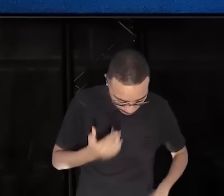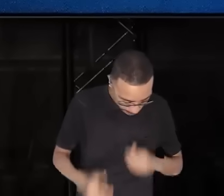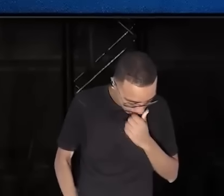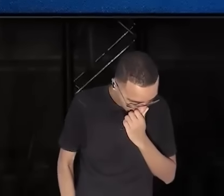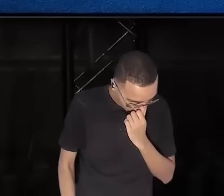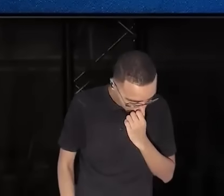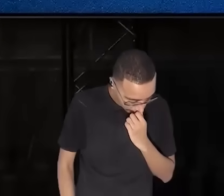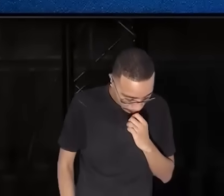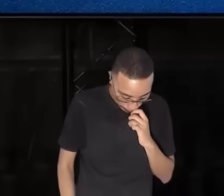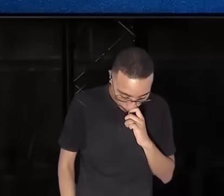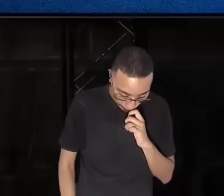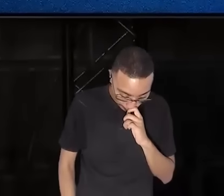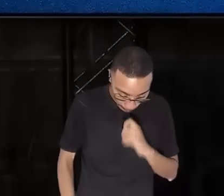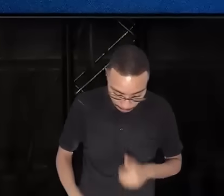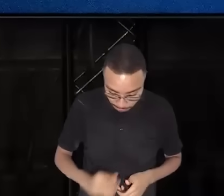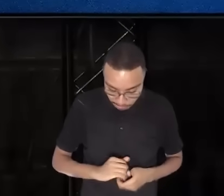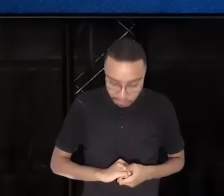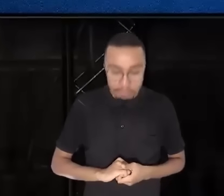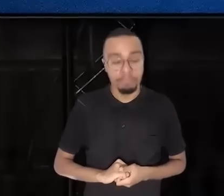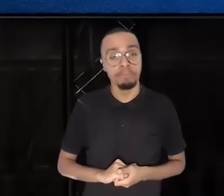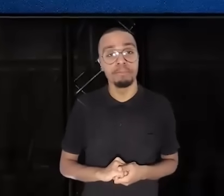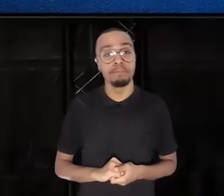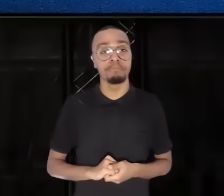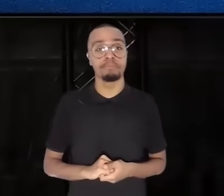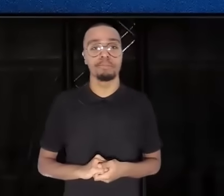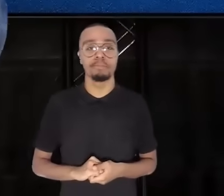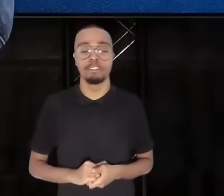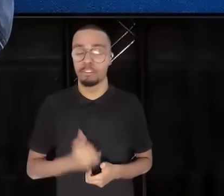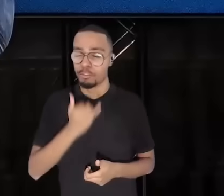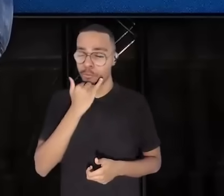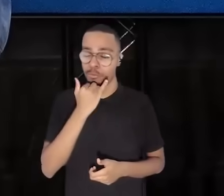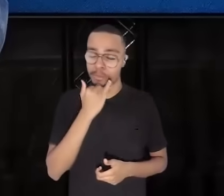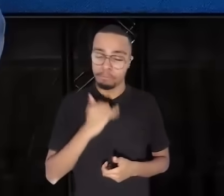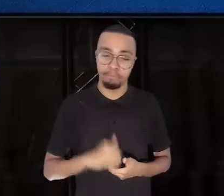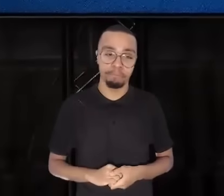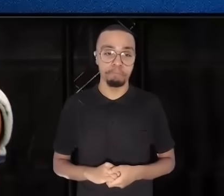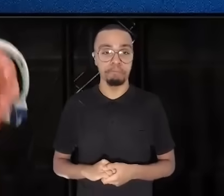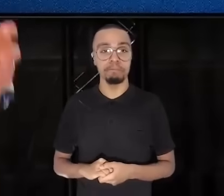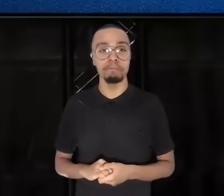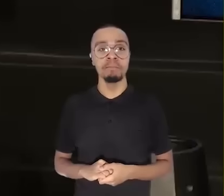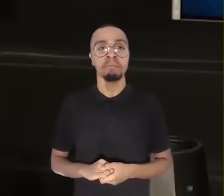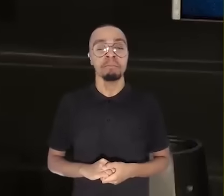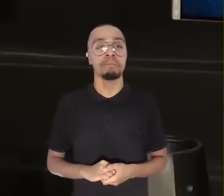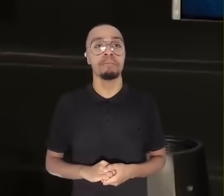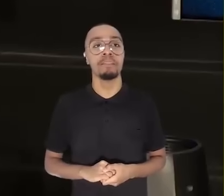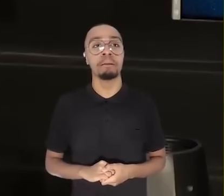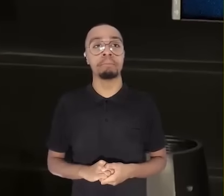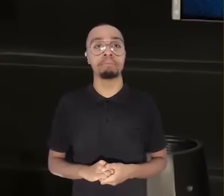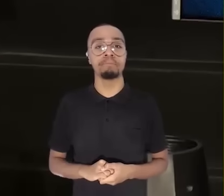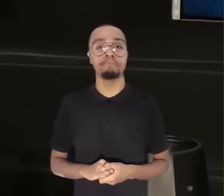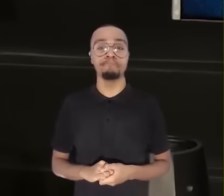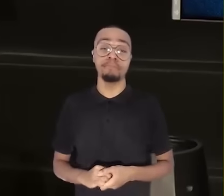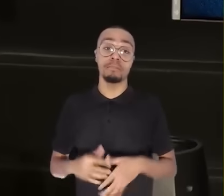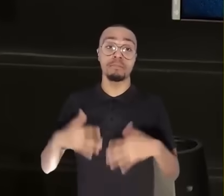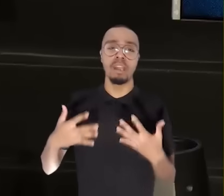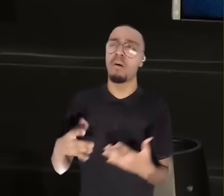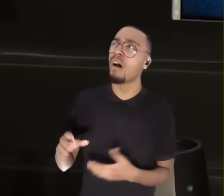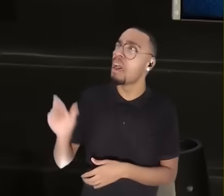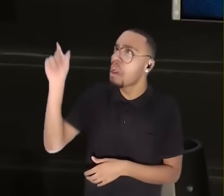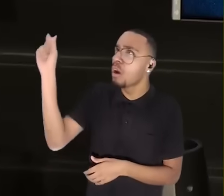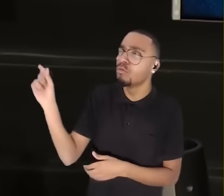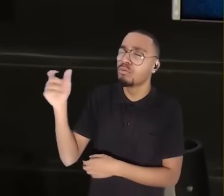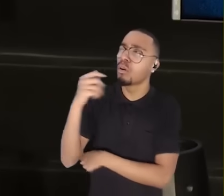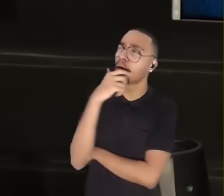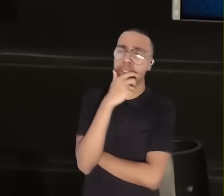Para nós, o eu sou é uma frase inacabada, porque a gente diz eu sou bom, eu sou